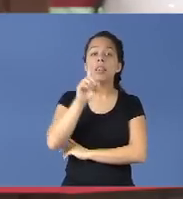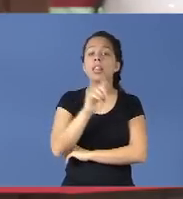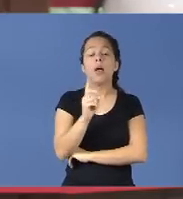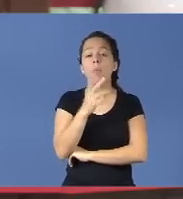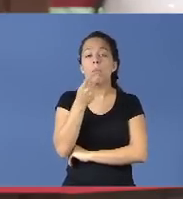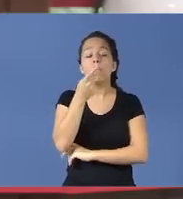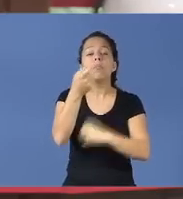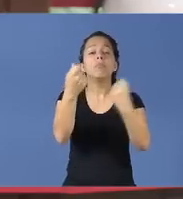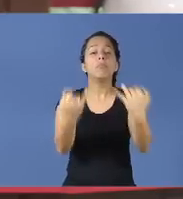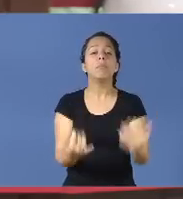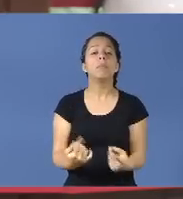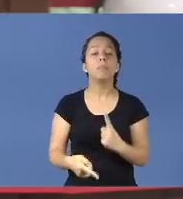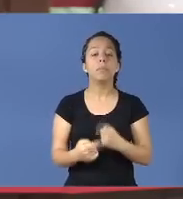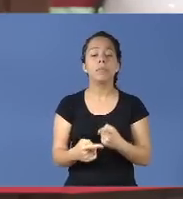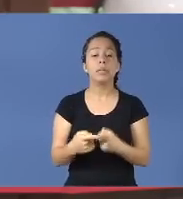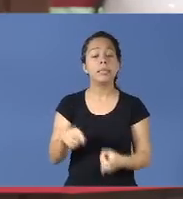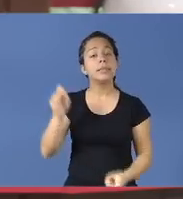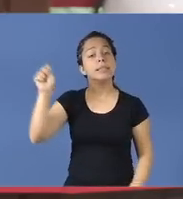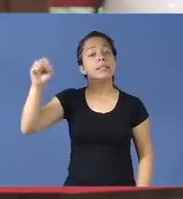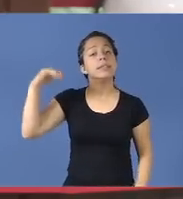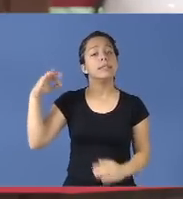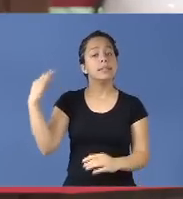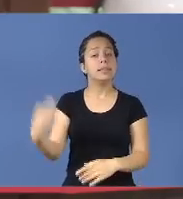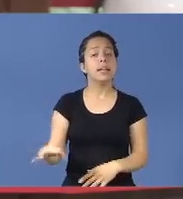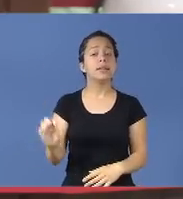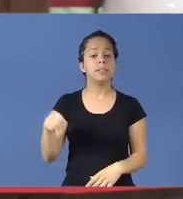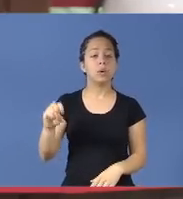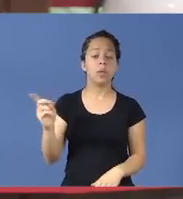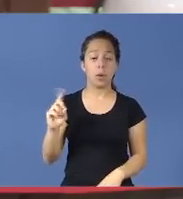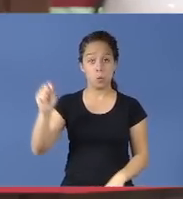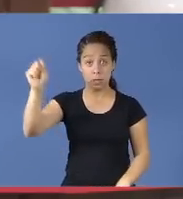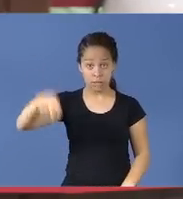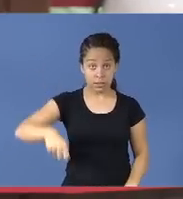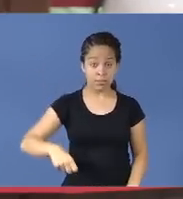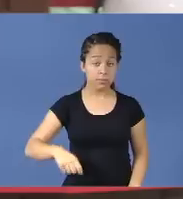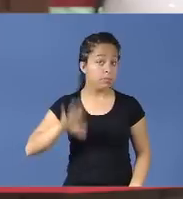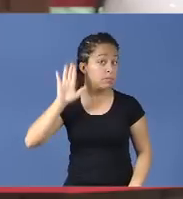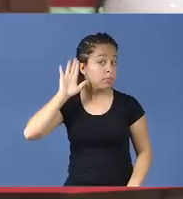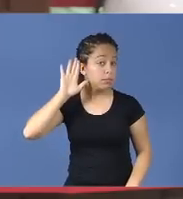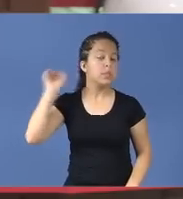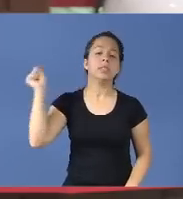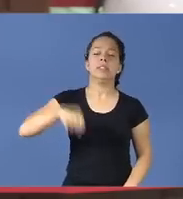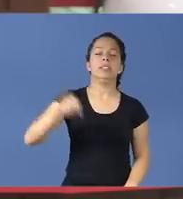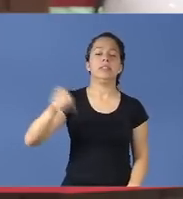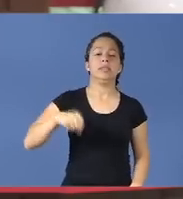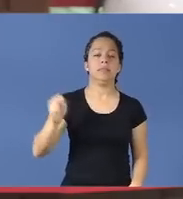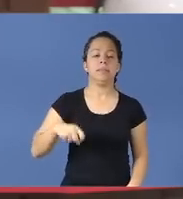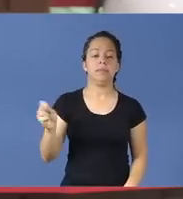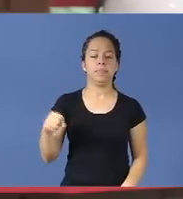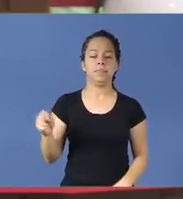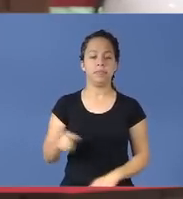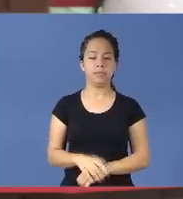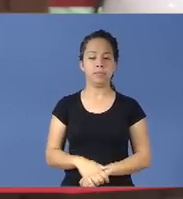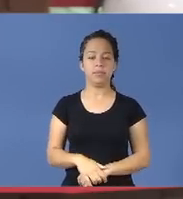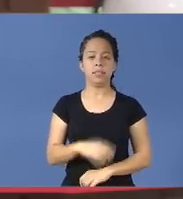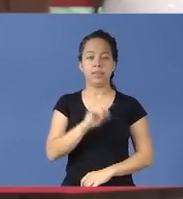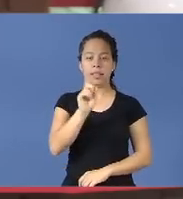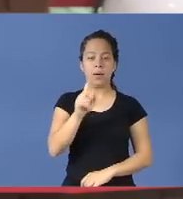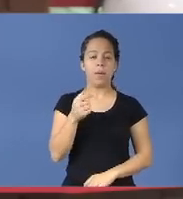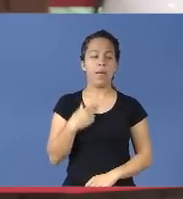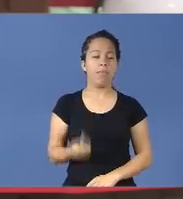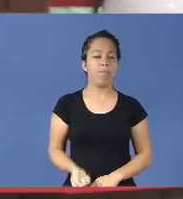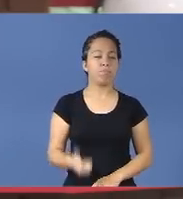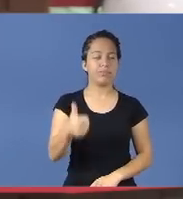não? Ela está certa? Sim? Sim? Sim, sim. Não, eu estou ajudando, não estou dizendo